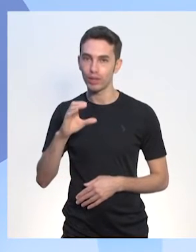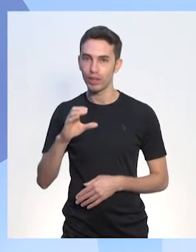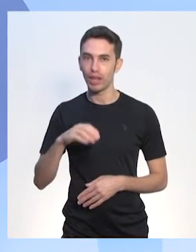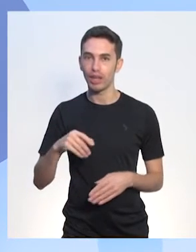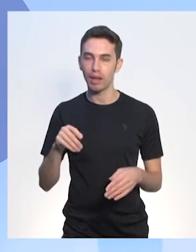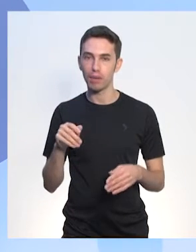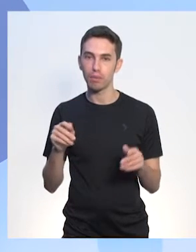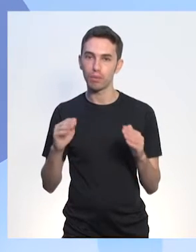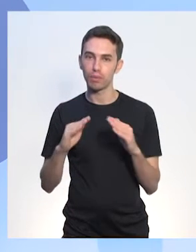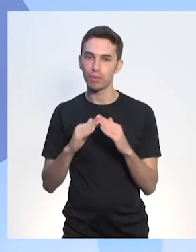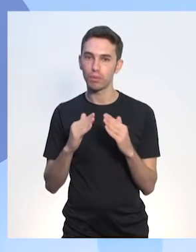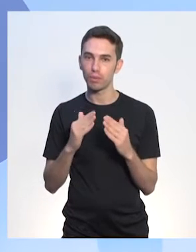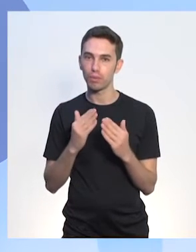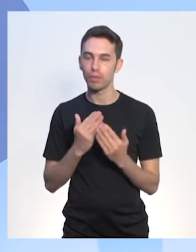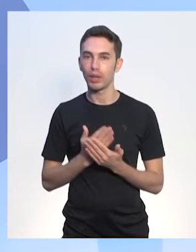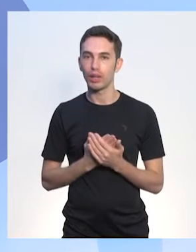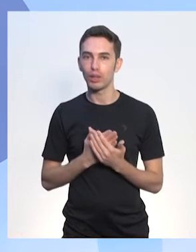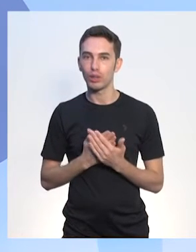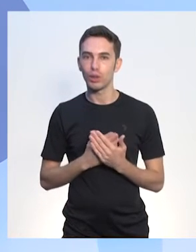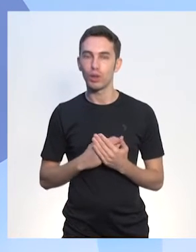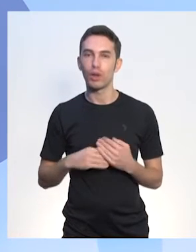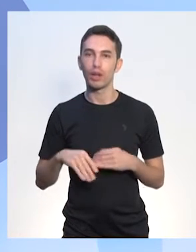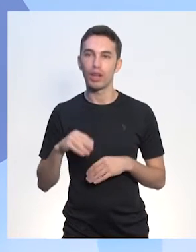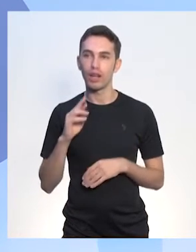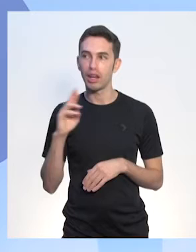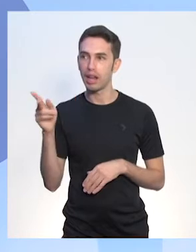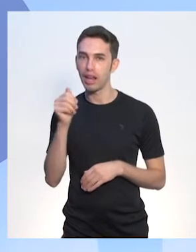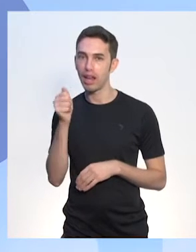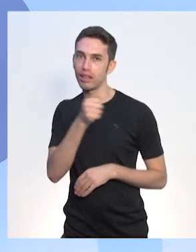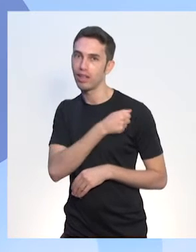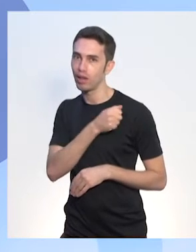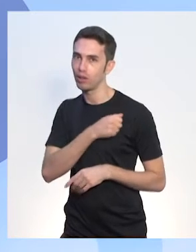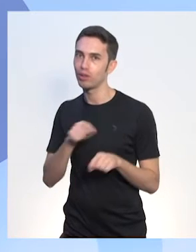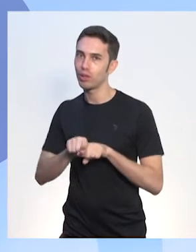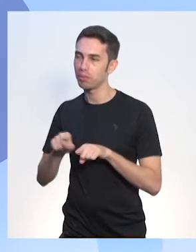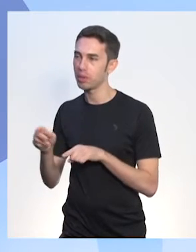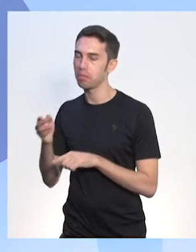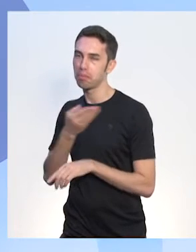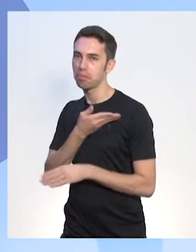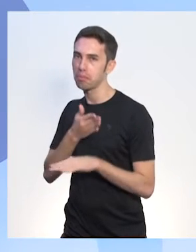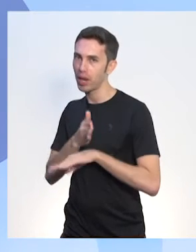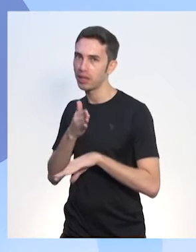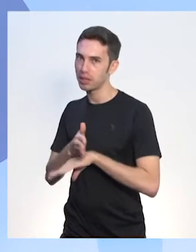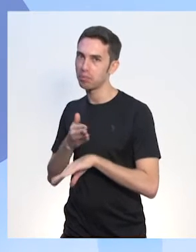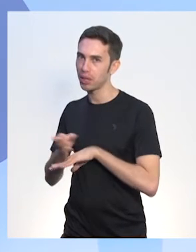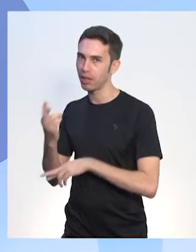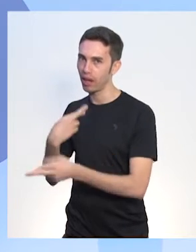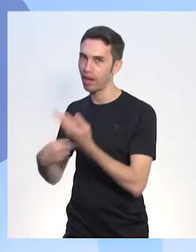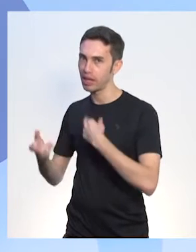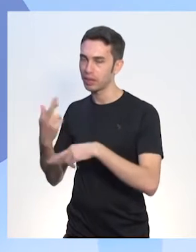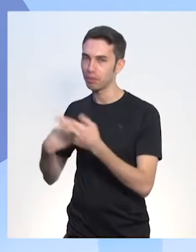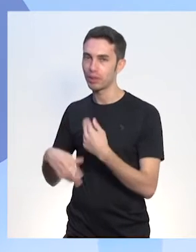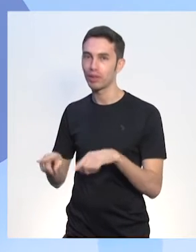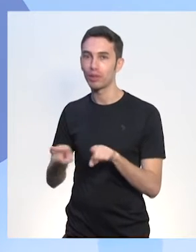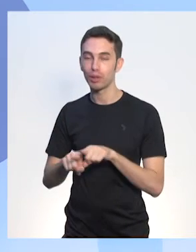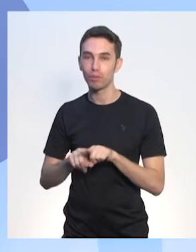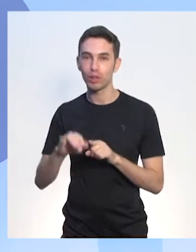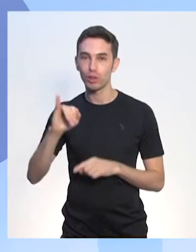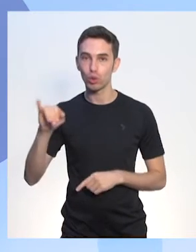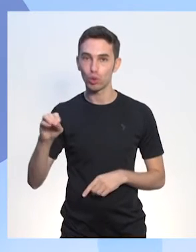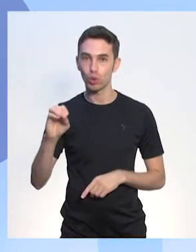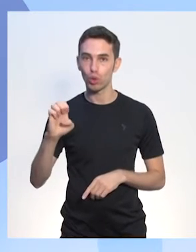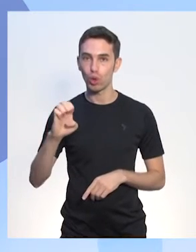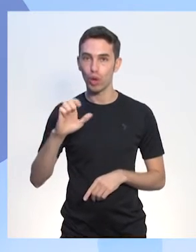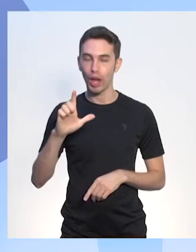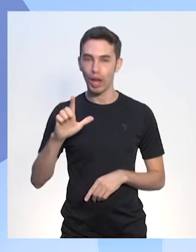Sofia Maria Jaunária Amaral, os alunos participando também, mandando as respostas, tá ok? Professor Joel, os